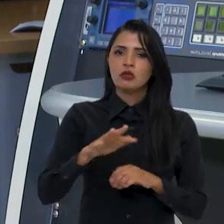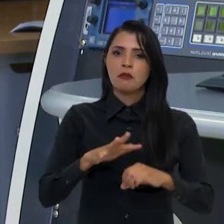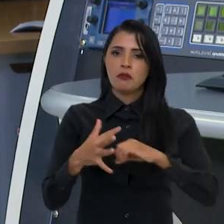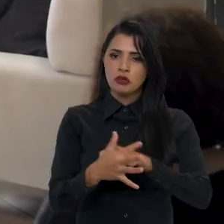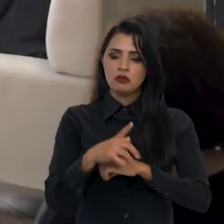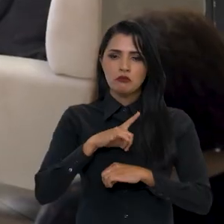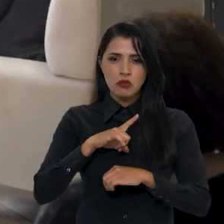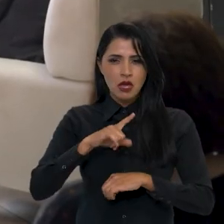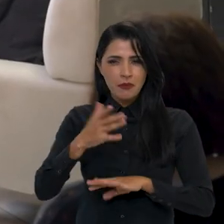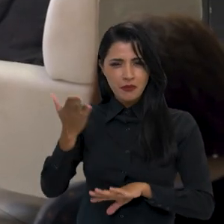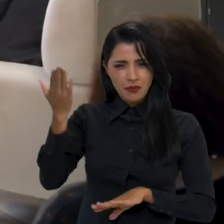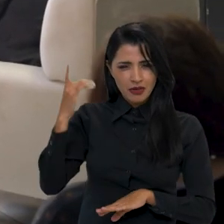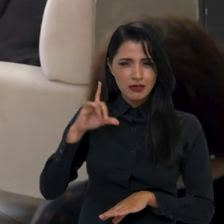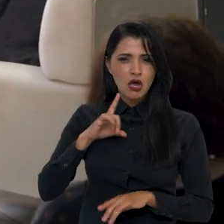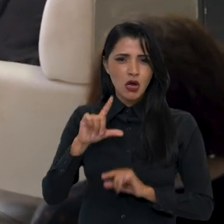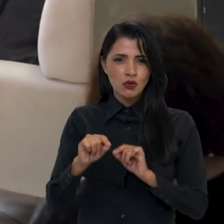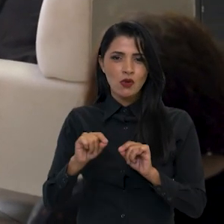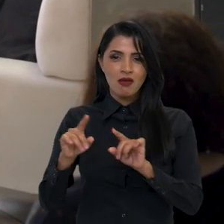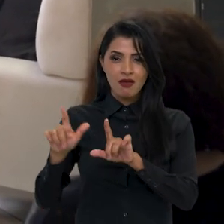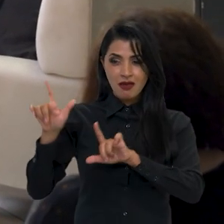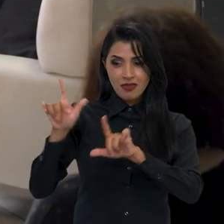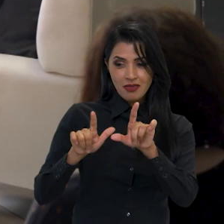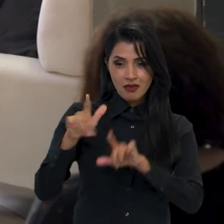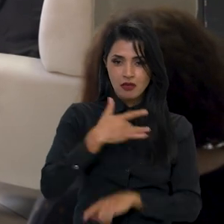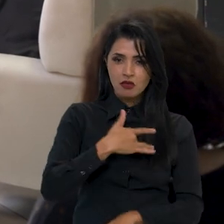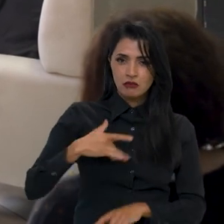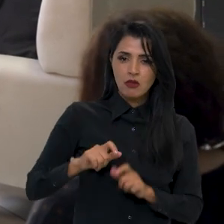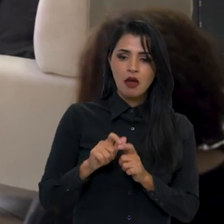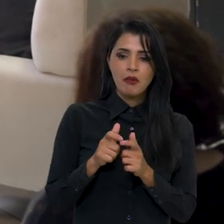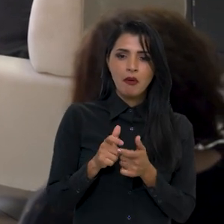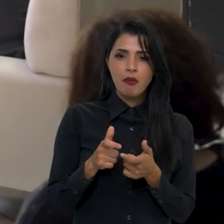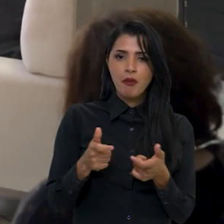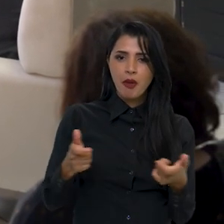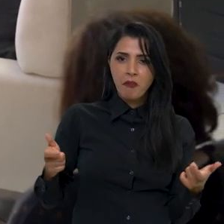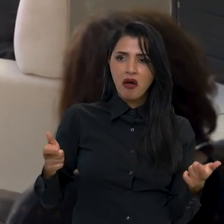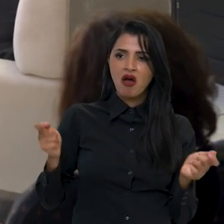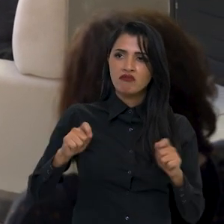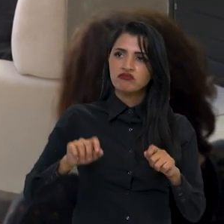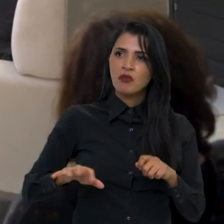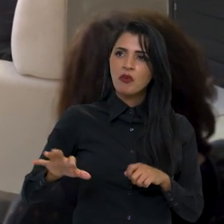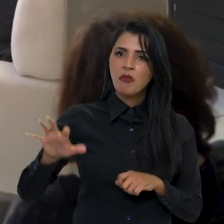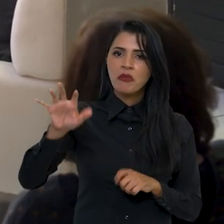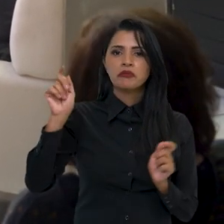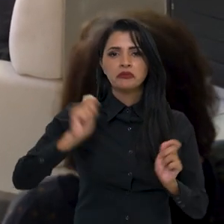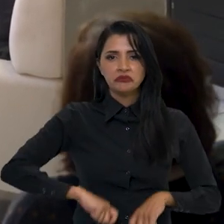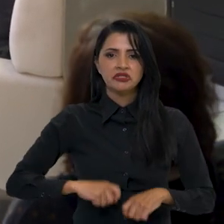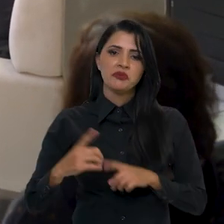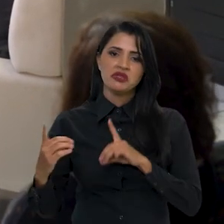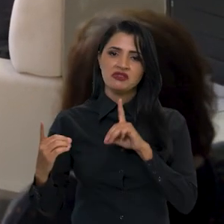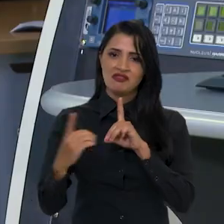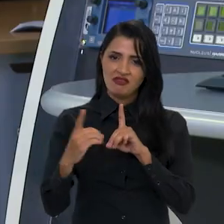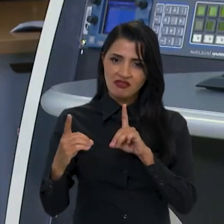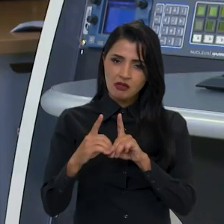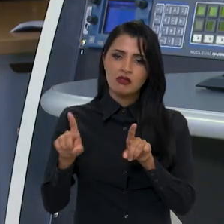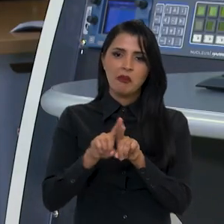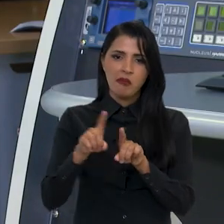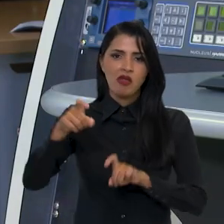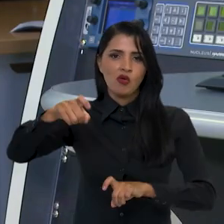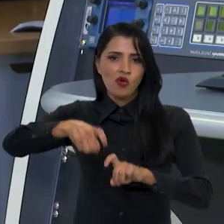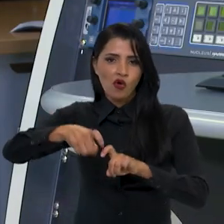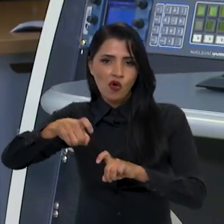a partir da pandemia, quando então a telesaúde ampliou-se e a gente passou a poder atender também por meio